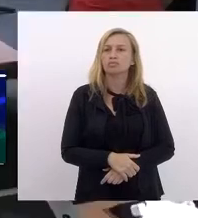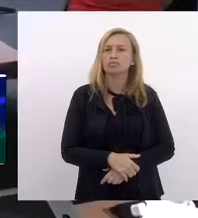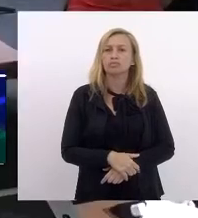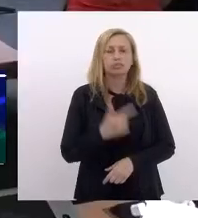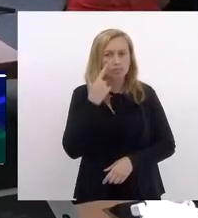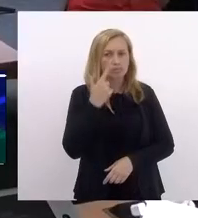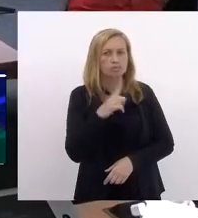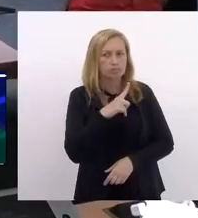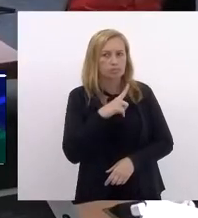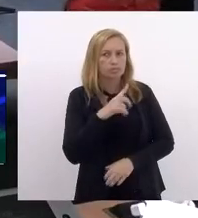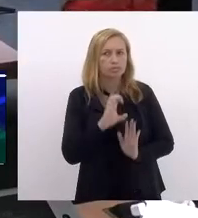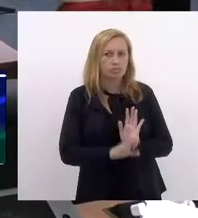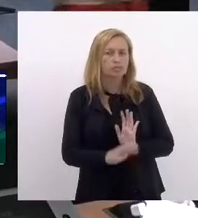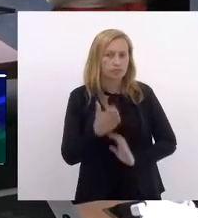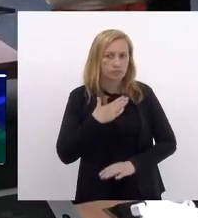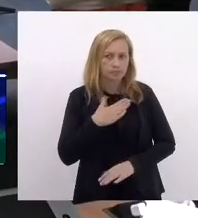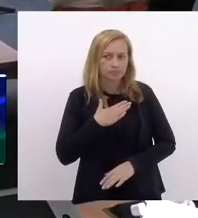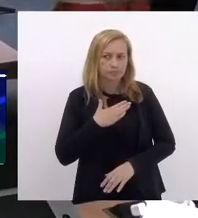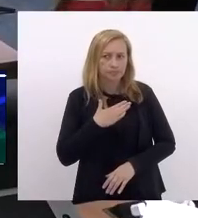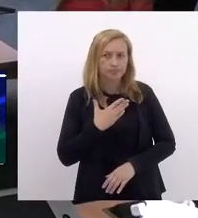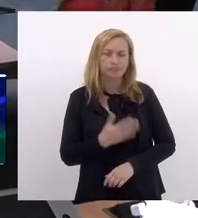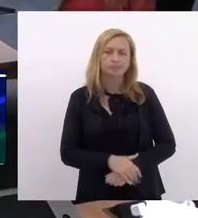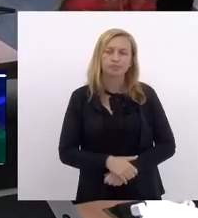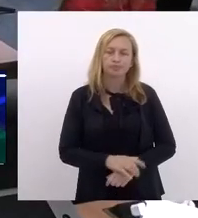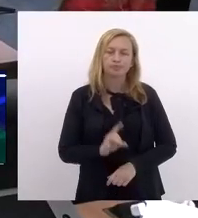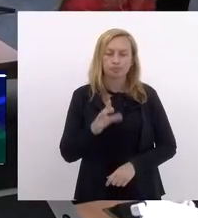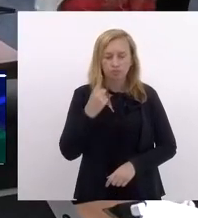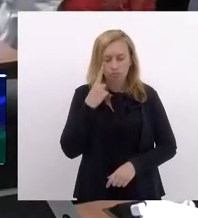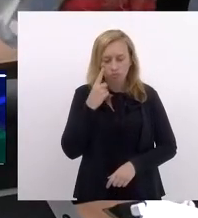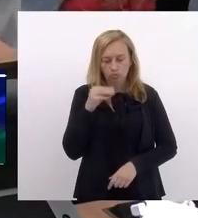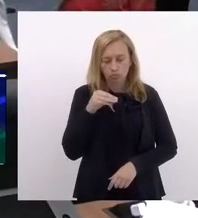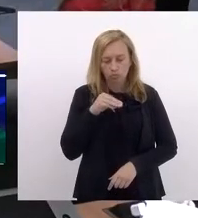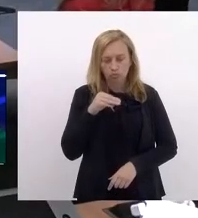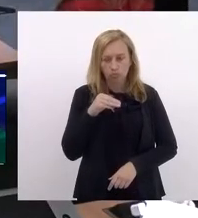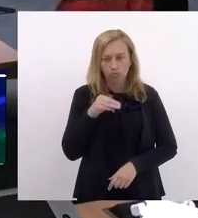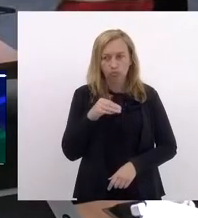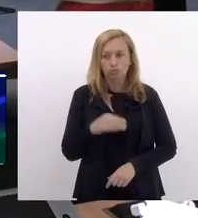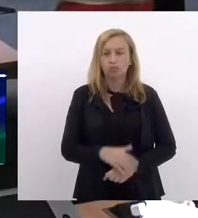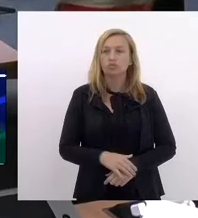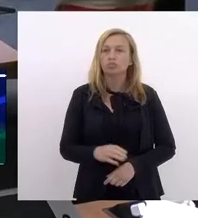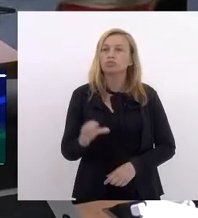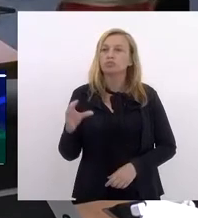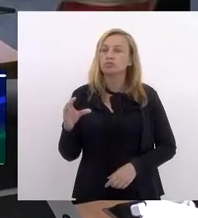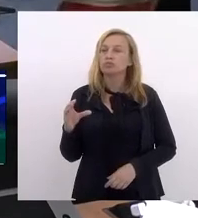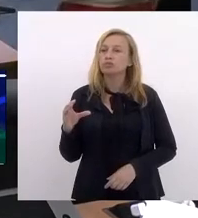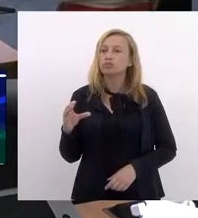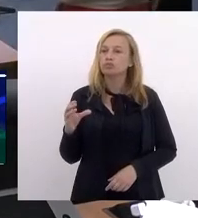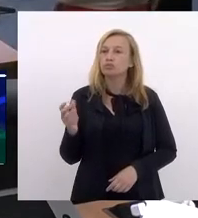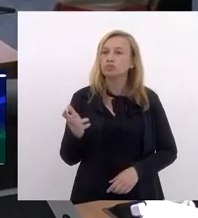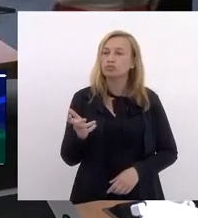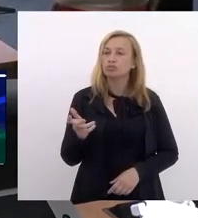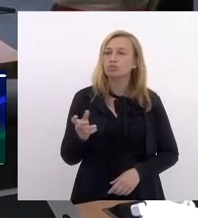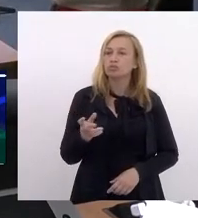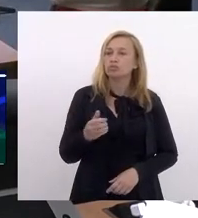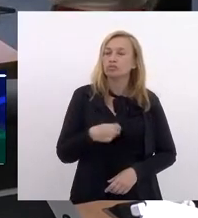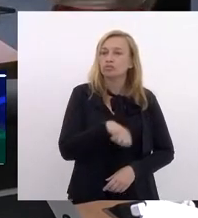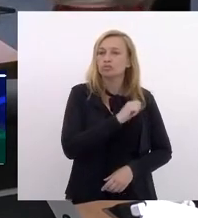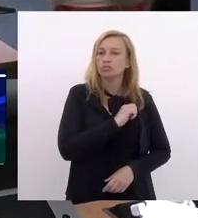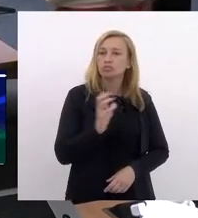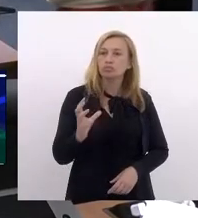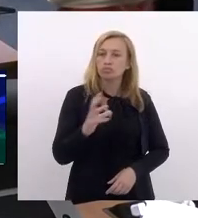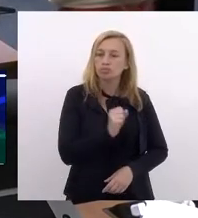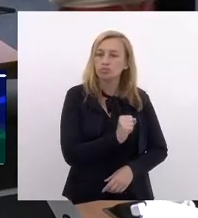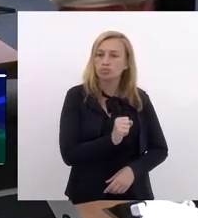Vê se tem alguma minha. Só um minuto que a gente vai verificar. Mas é regime de urgência? É em regime